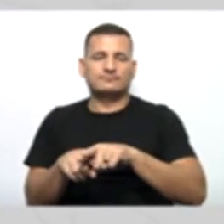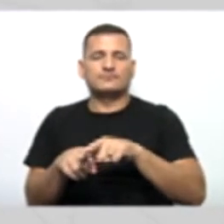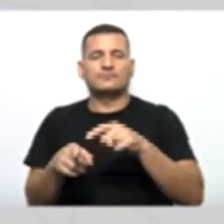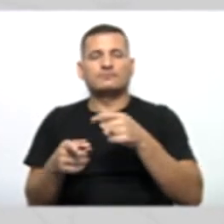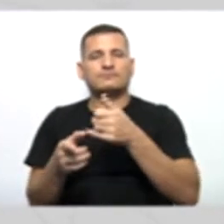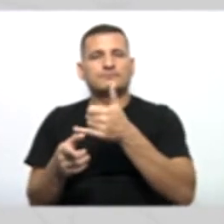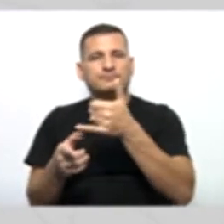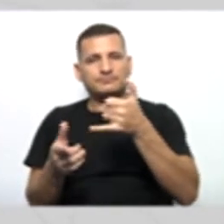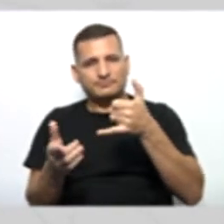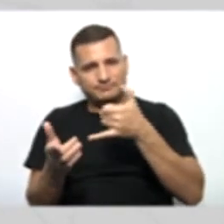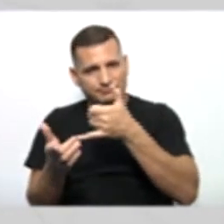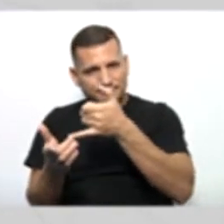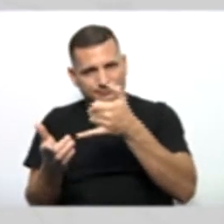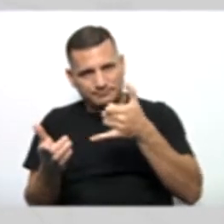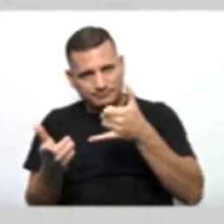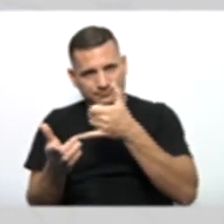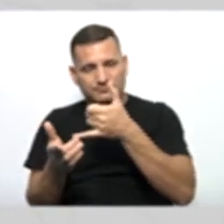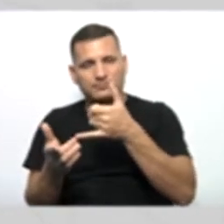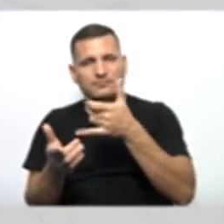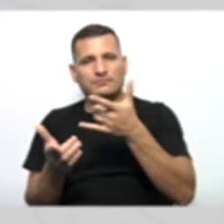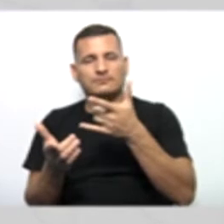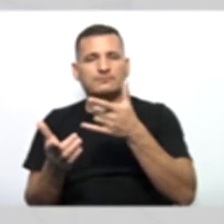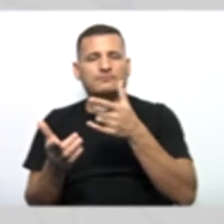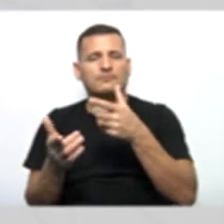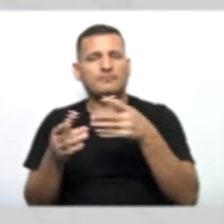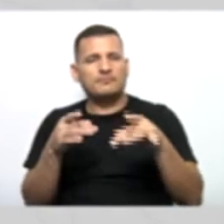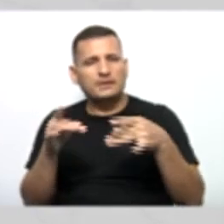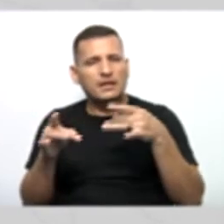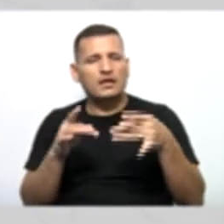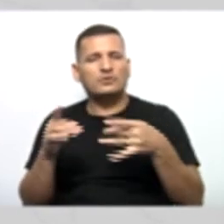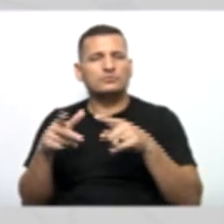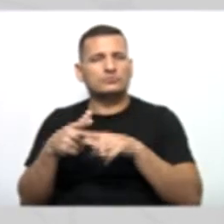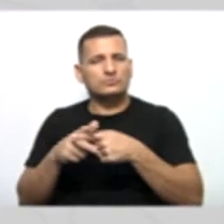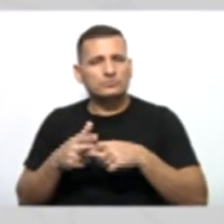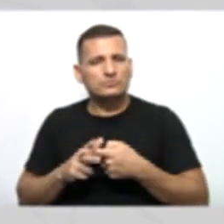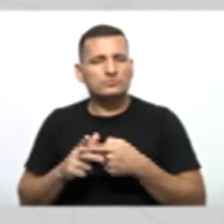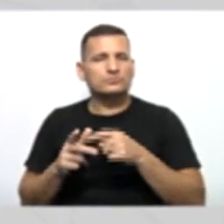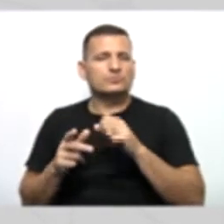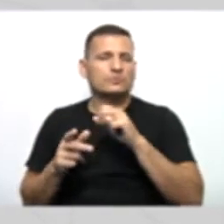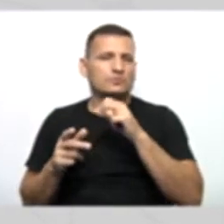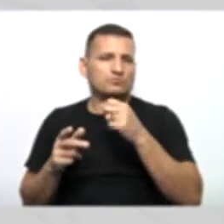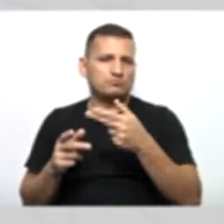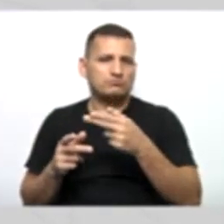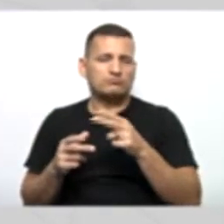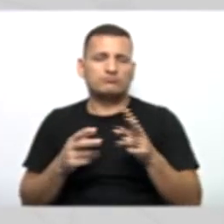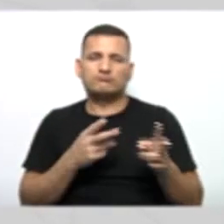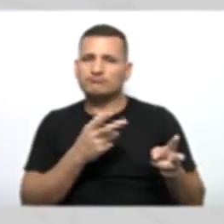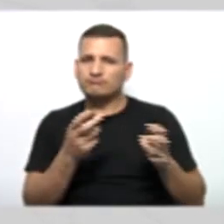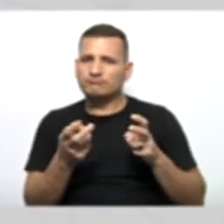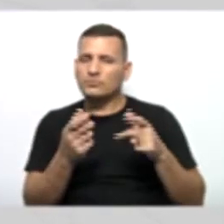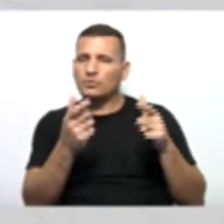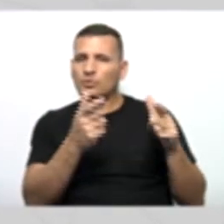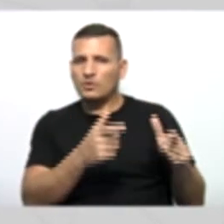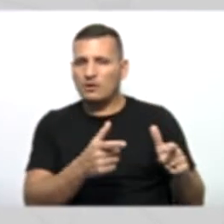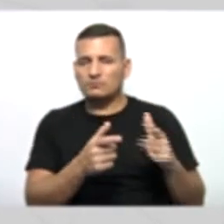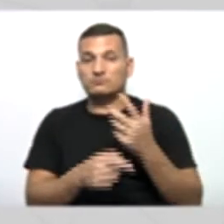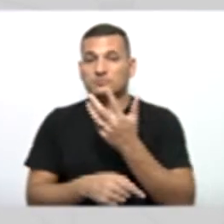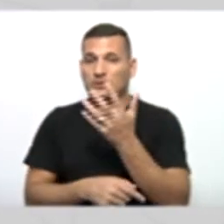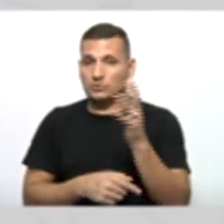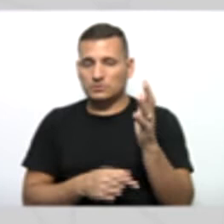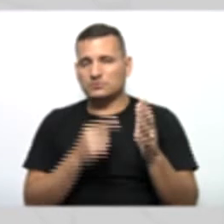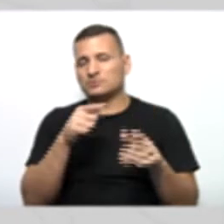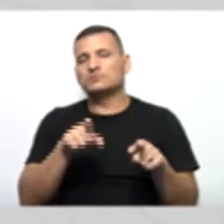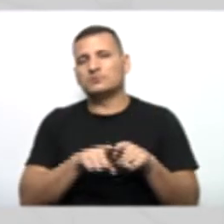peças que vão ser feitas de plástico ou de metal, de minerais que foram extraídos de algum local da natureza, que também são